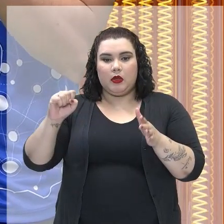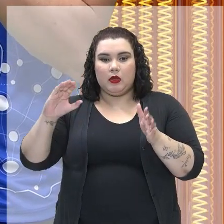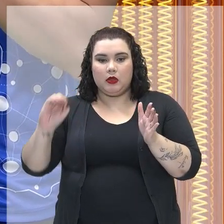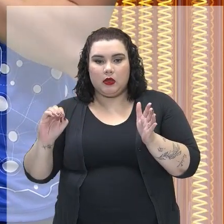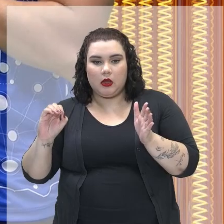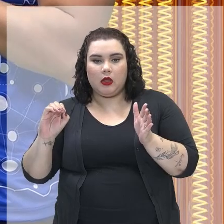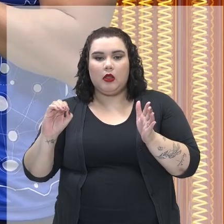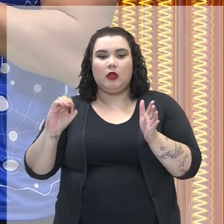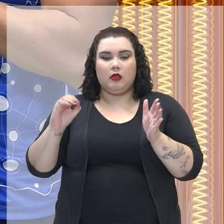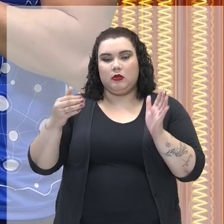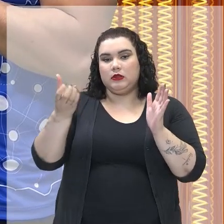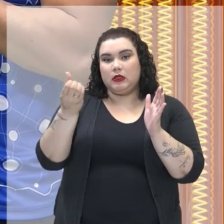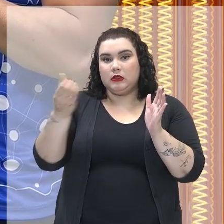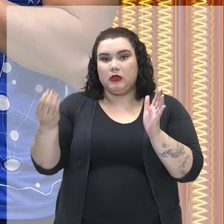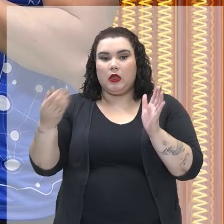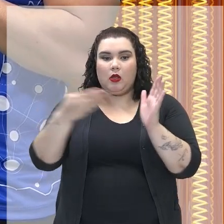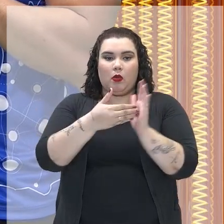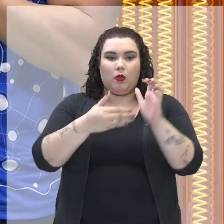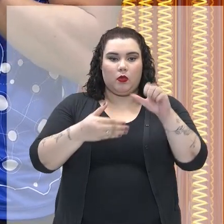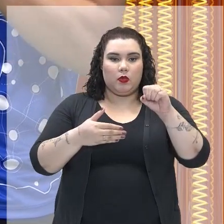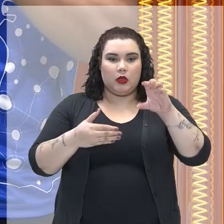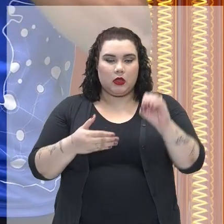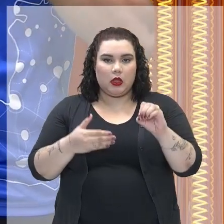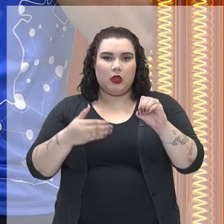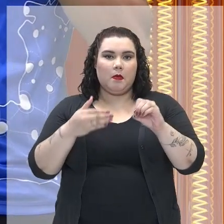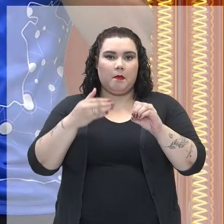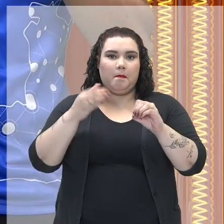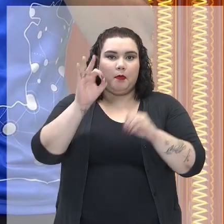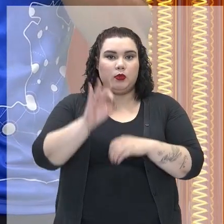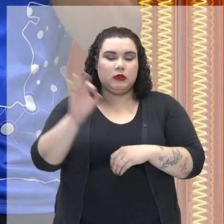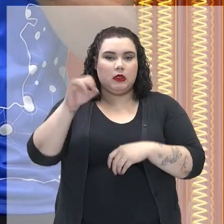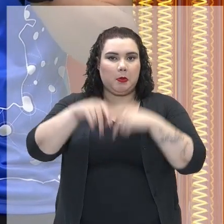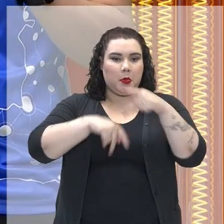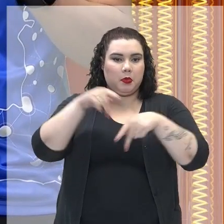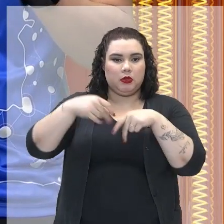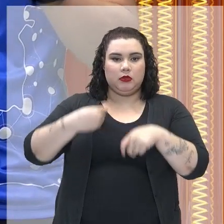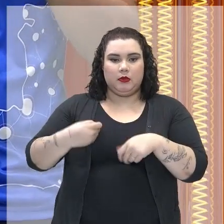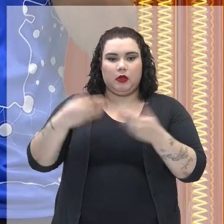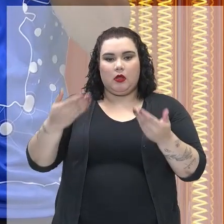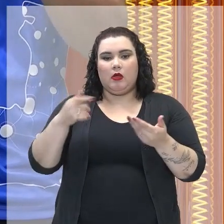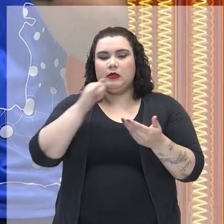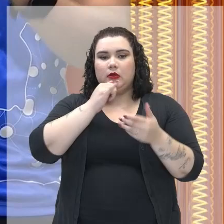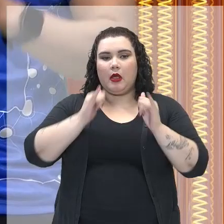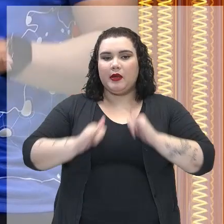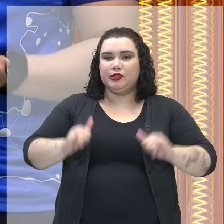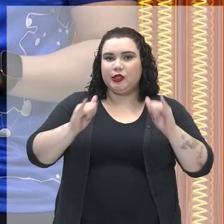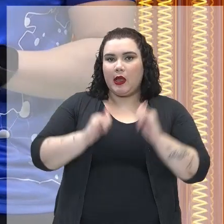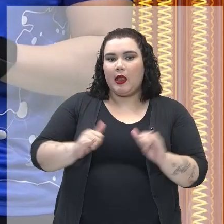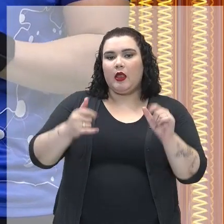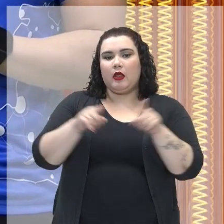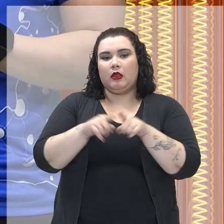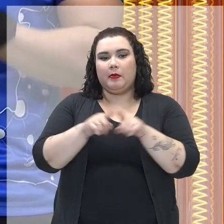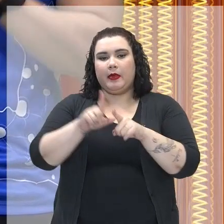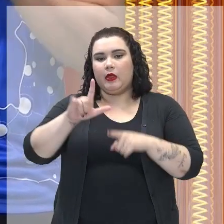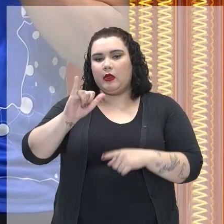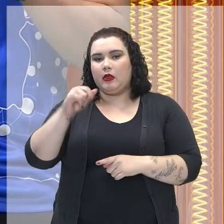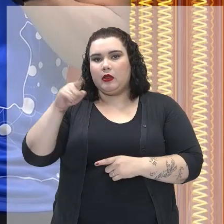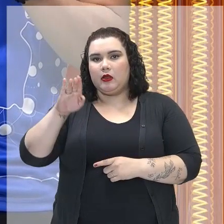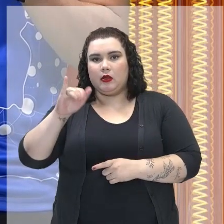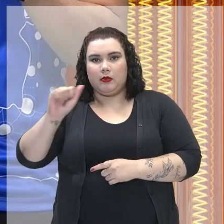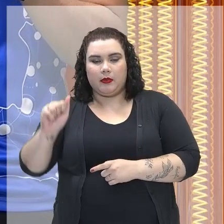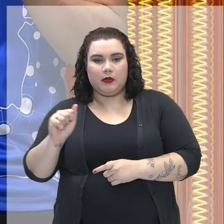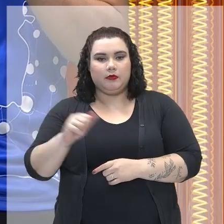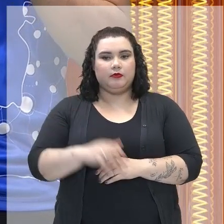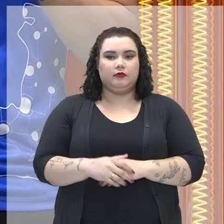como a Argélia e também a Líbia. Então, a África Setentrional ou a África do Norte, como queiram, é